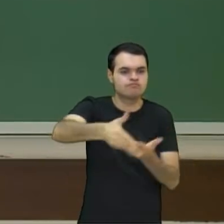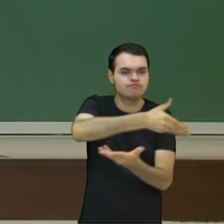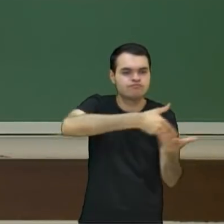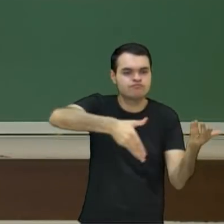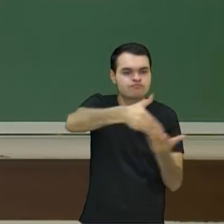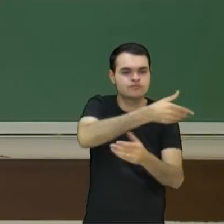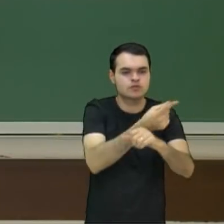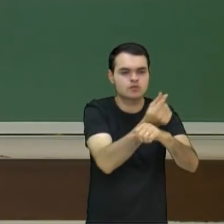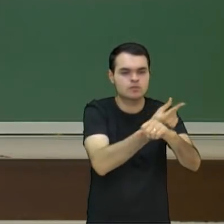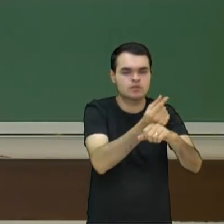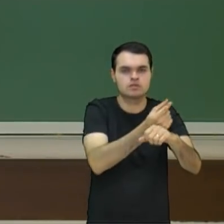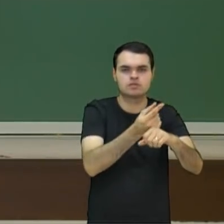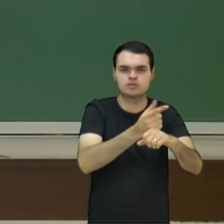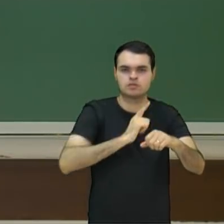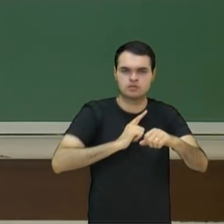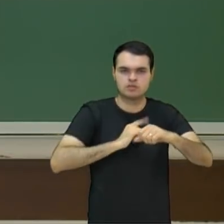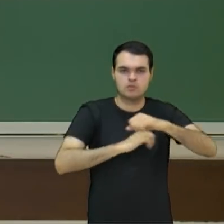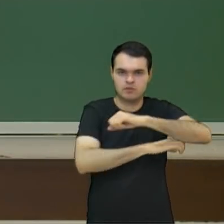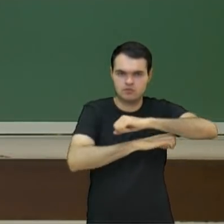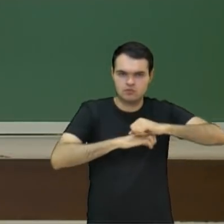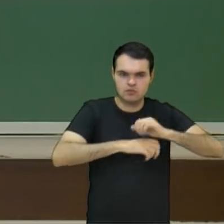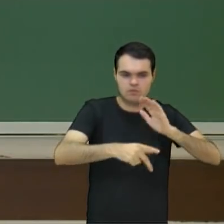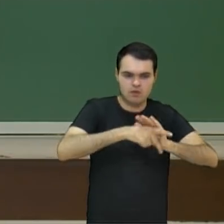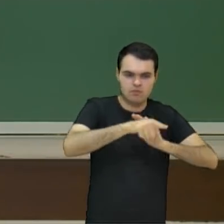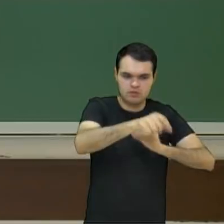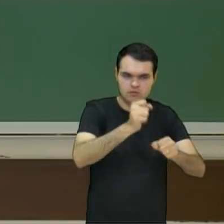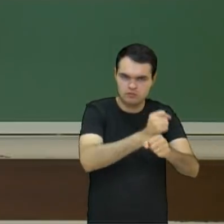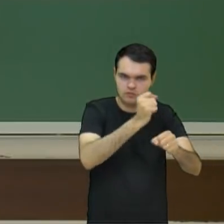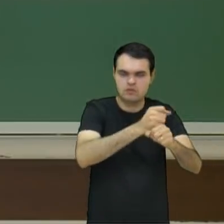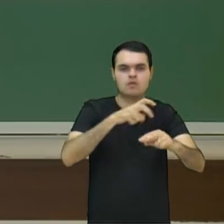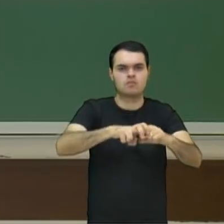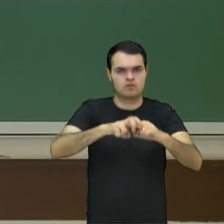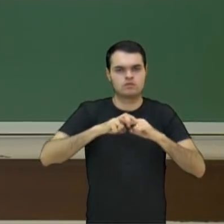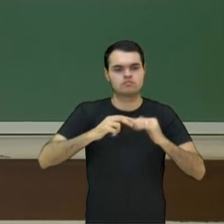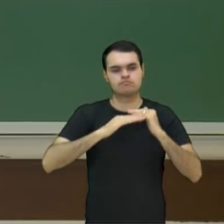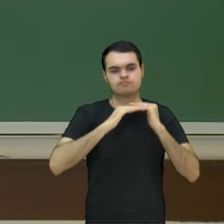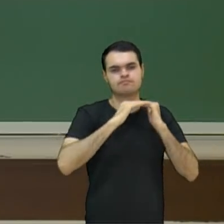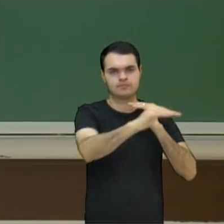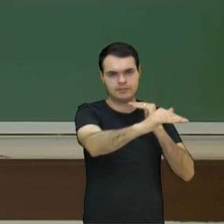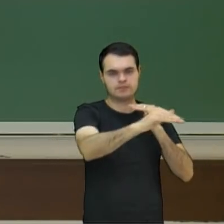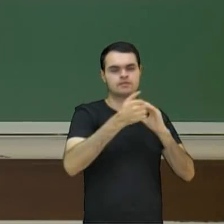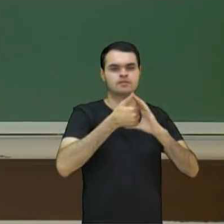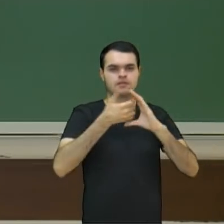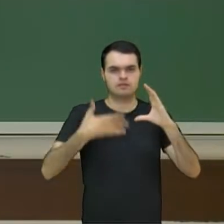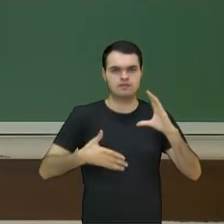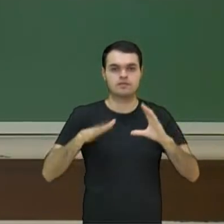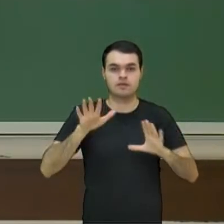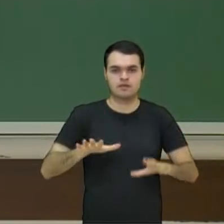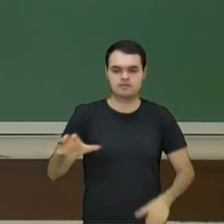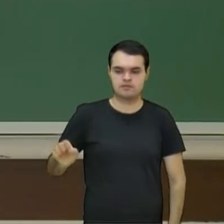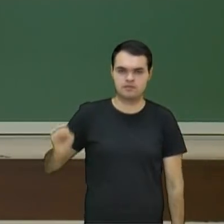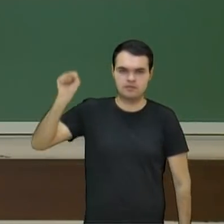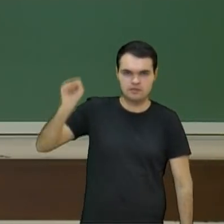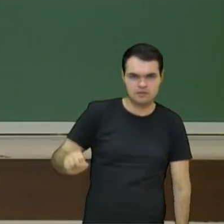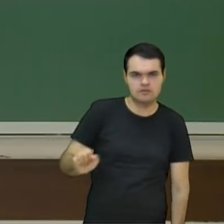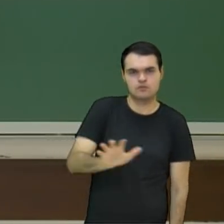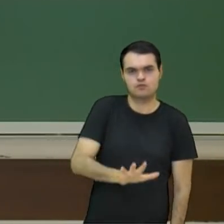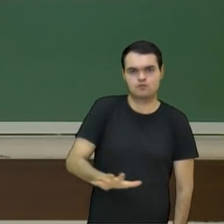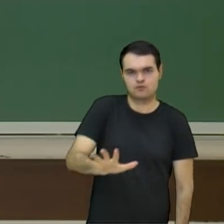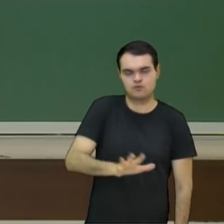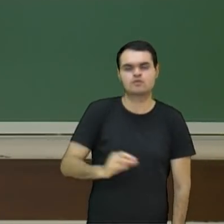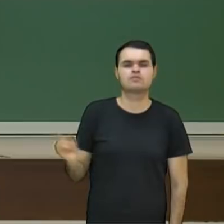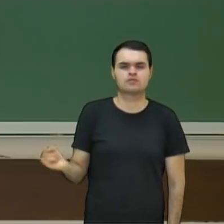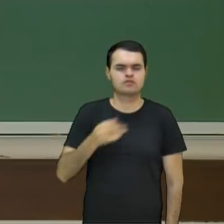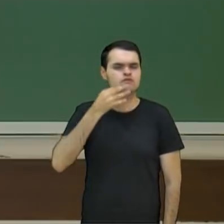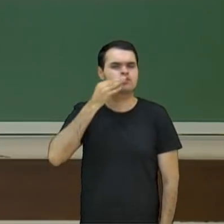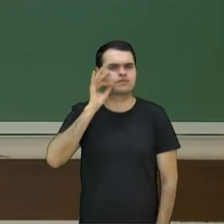uma estrutura da região Sudeste foi construída para manter essa característica ali da importância do